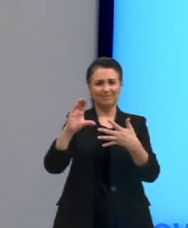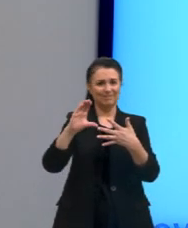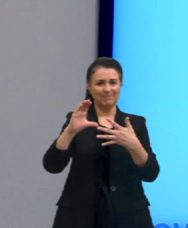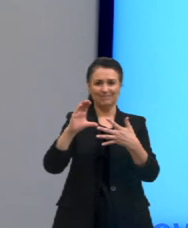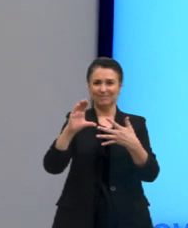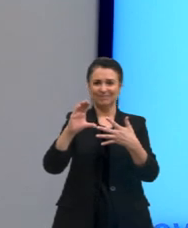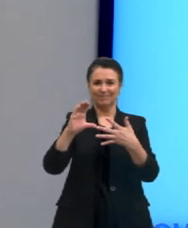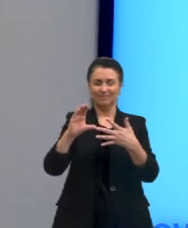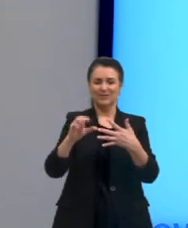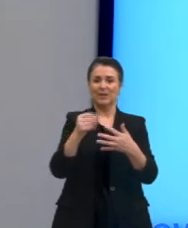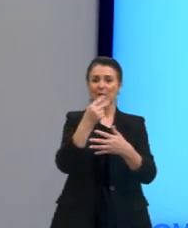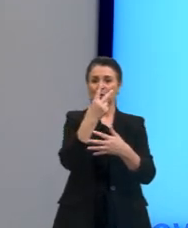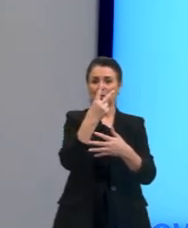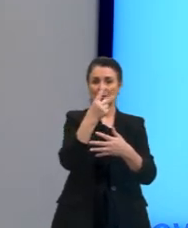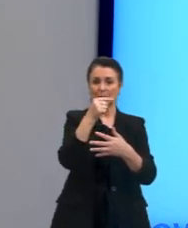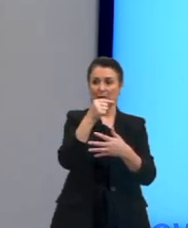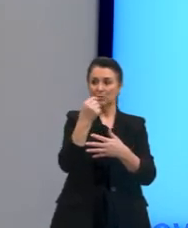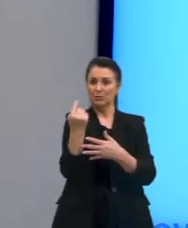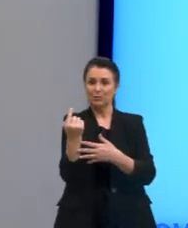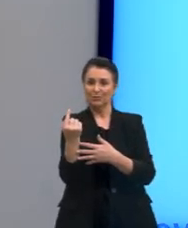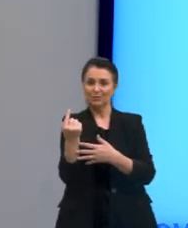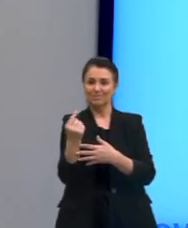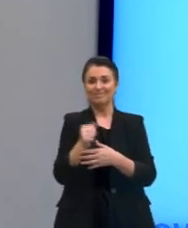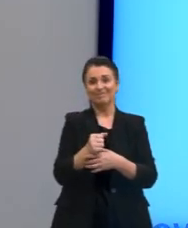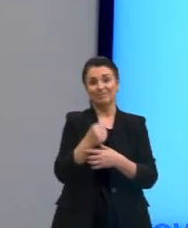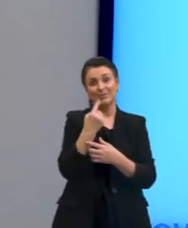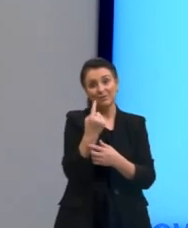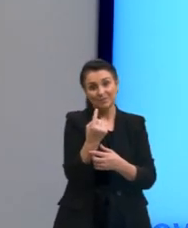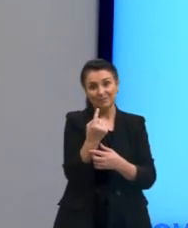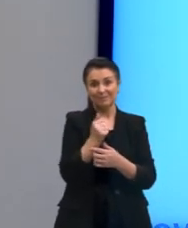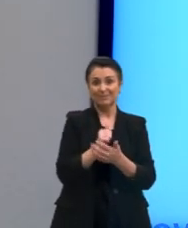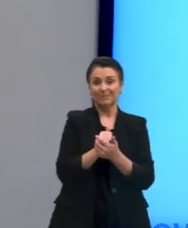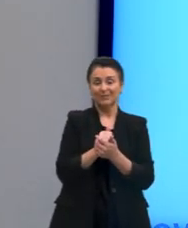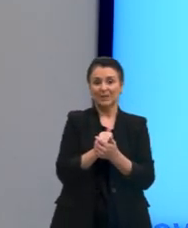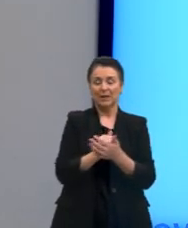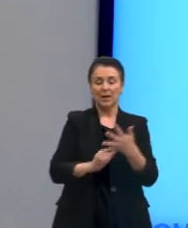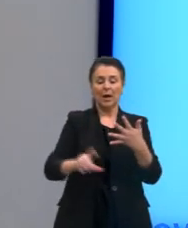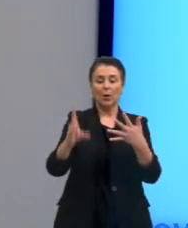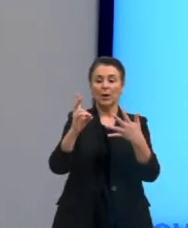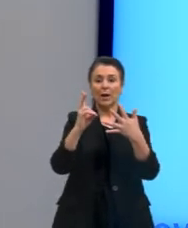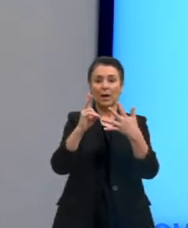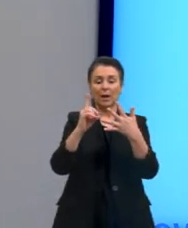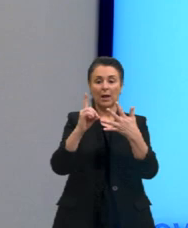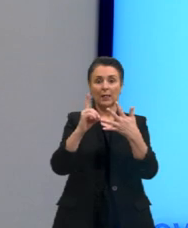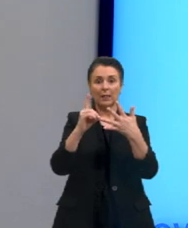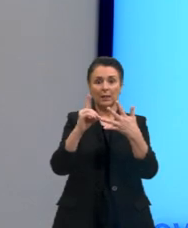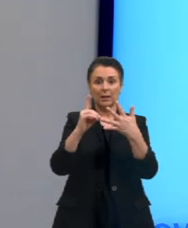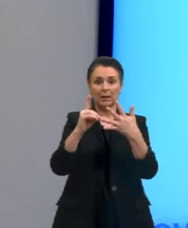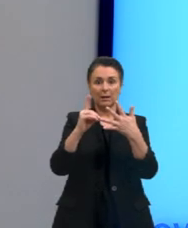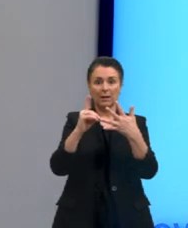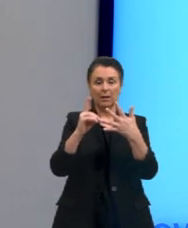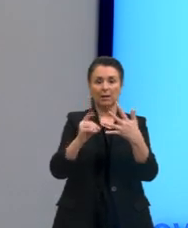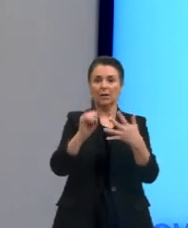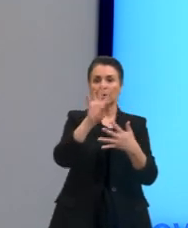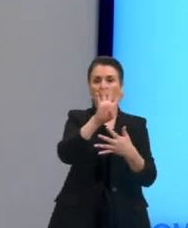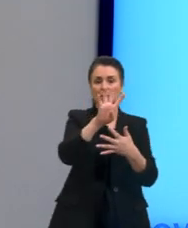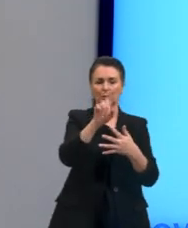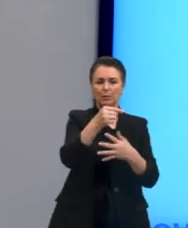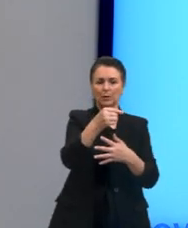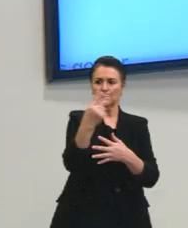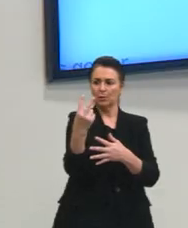22 - 1 ambos vão dar um Oi Nadi eu vou ter 4